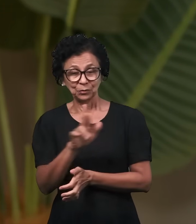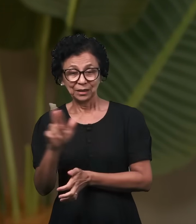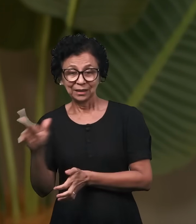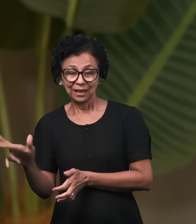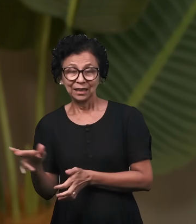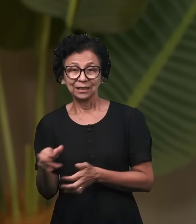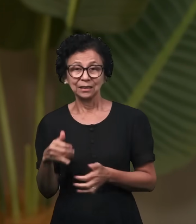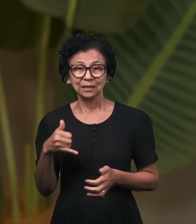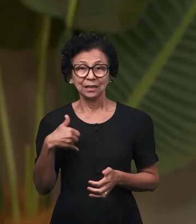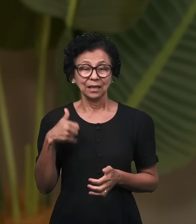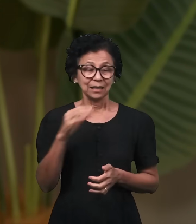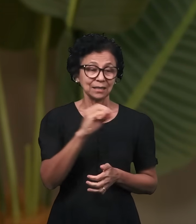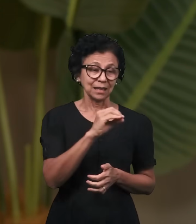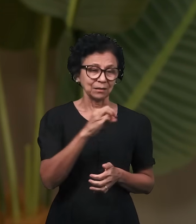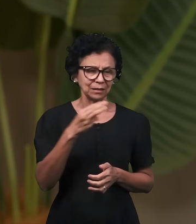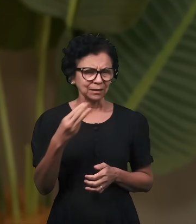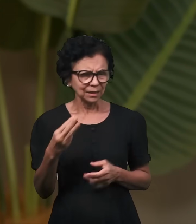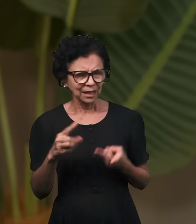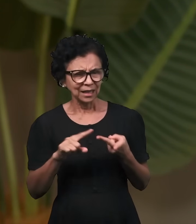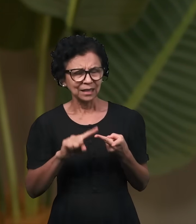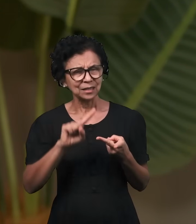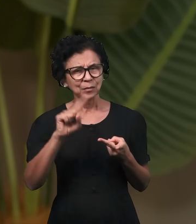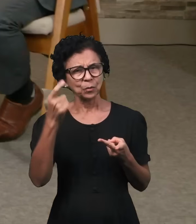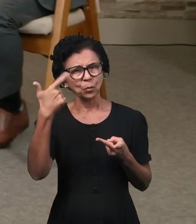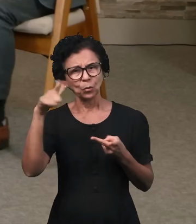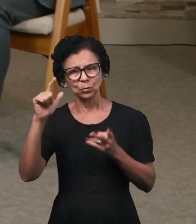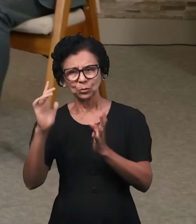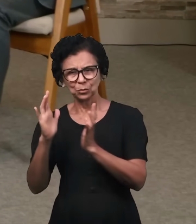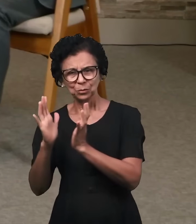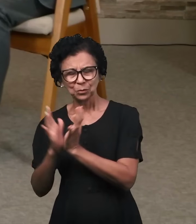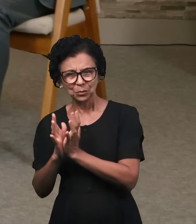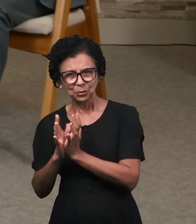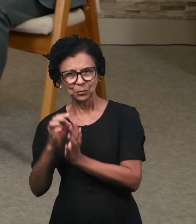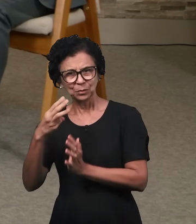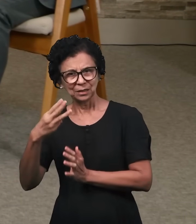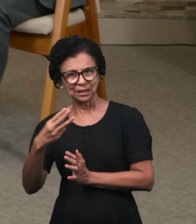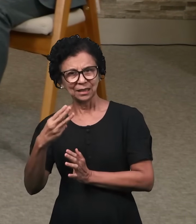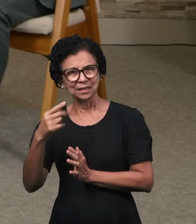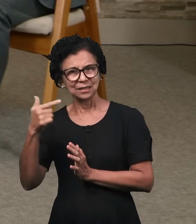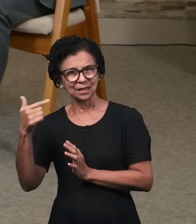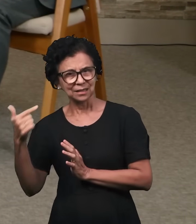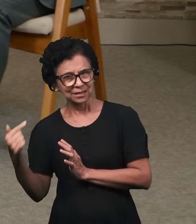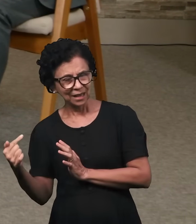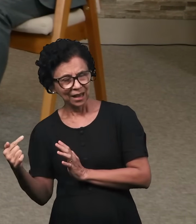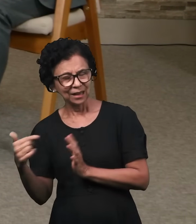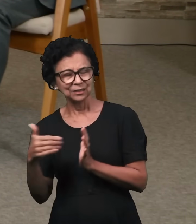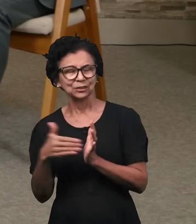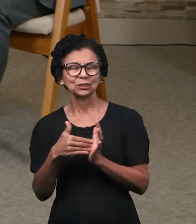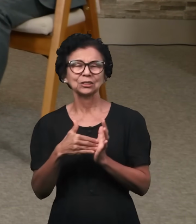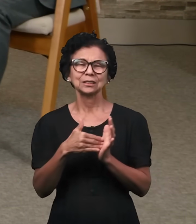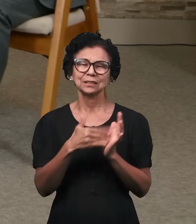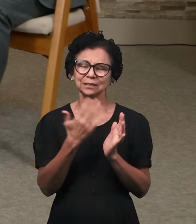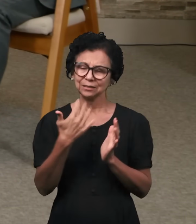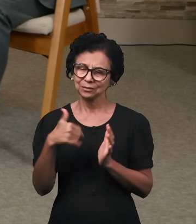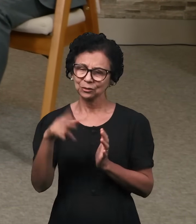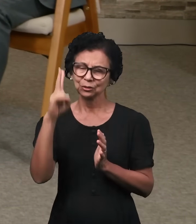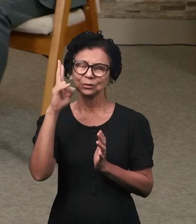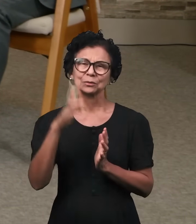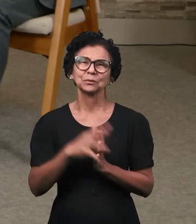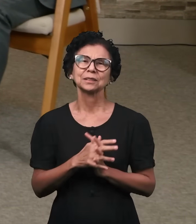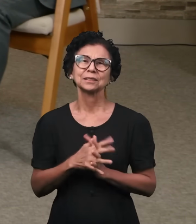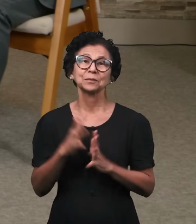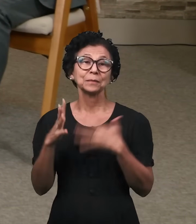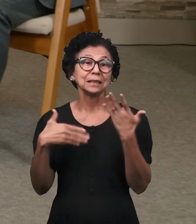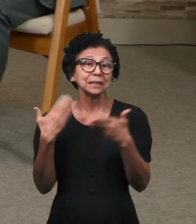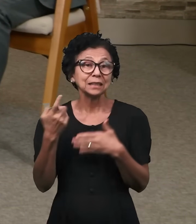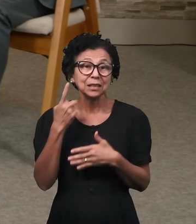fosse realmente essa planta que vai se desenvolvendo, né, Fernando? Sim, pastor. Nós percebemos isso muito claramente nos nossos filhos, nas